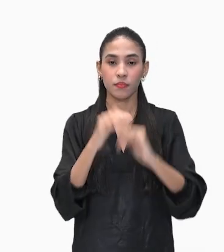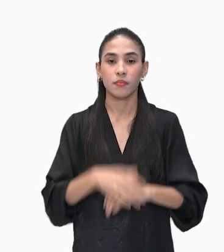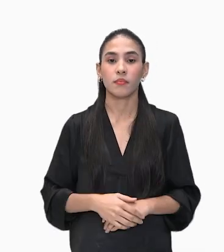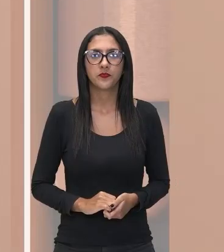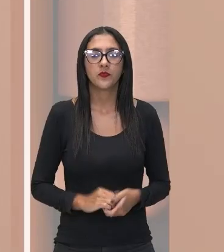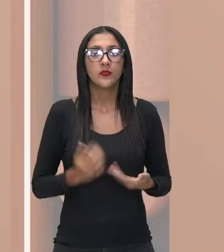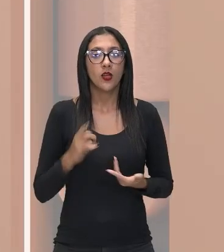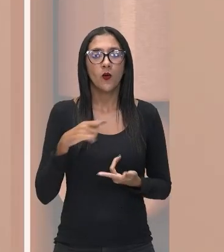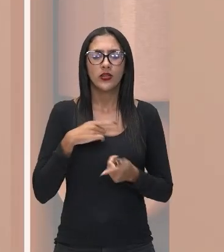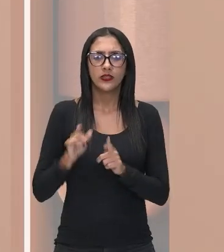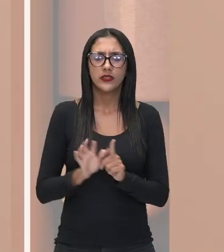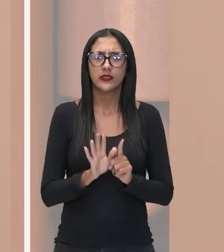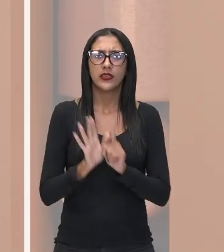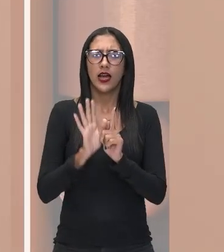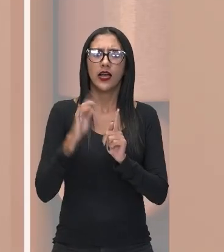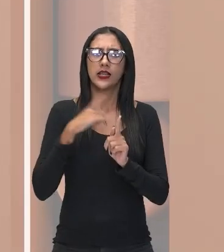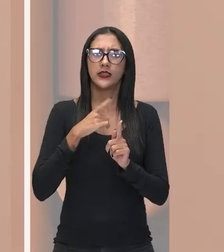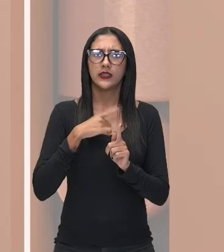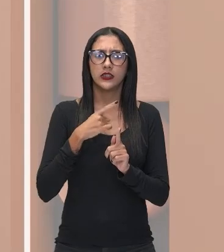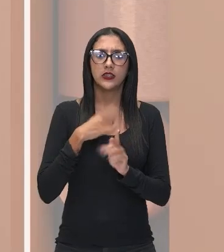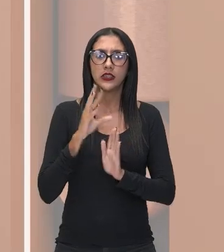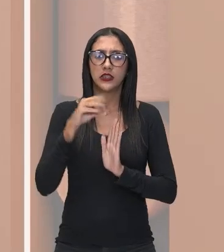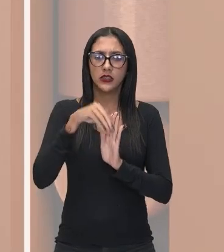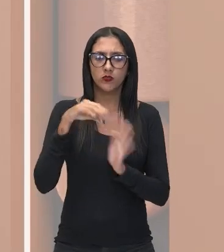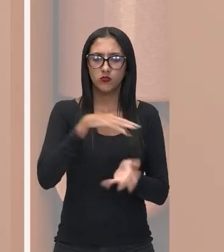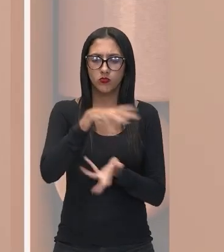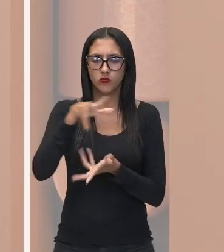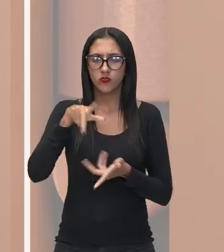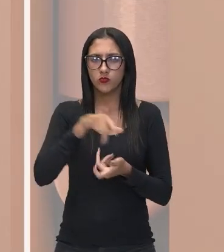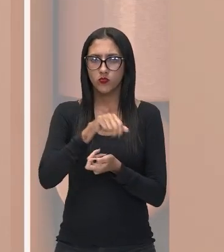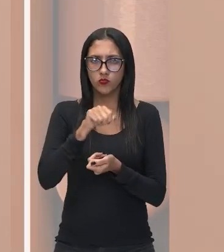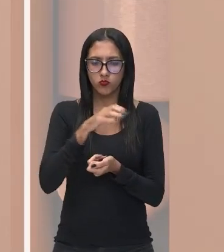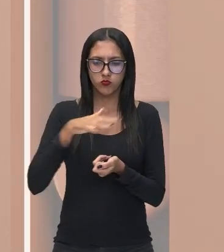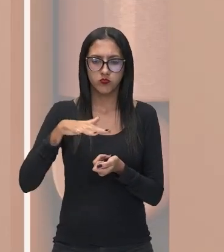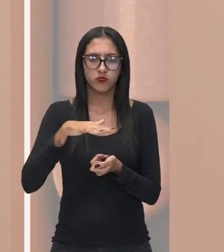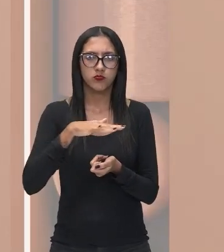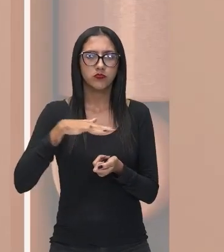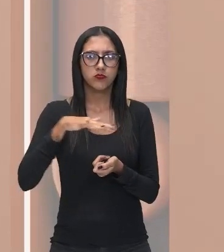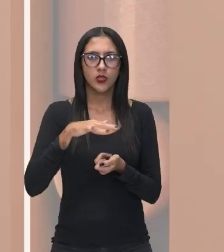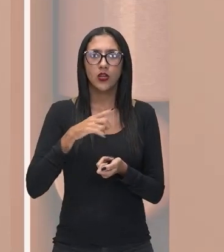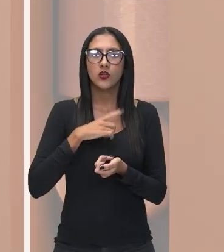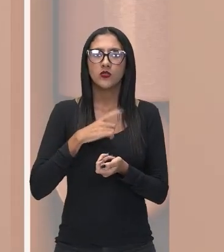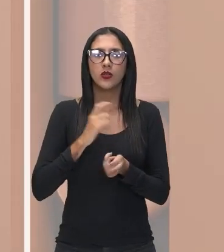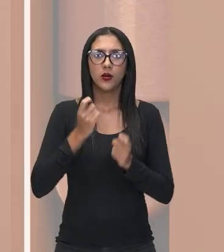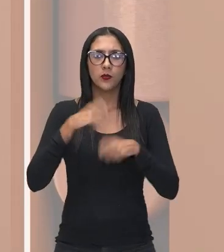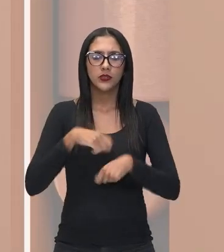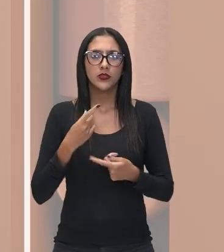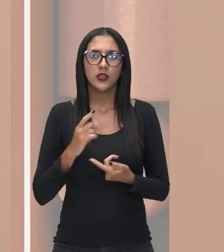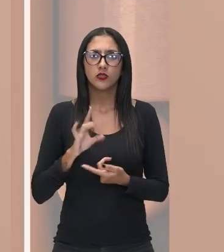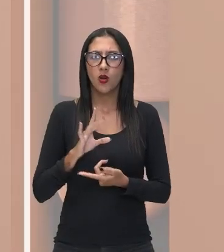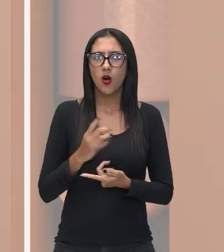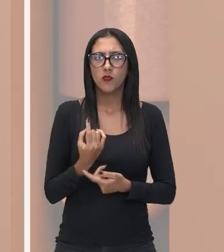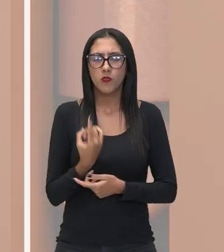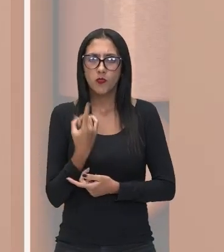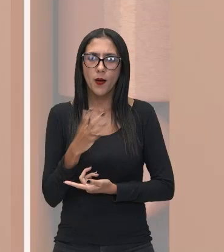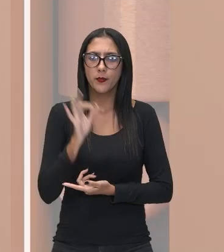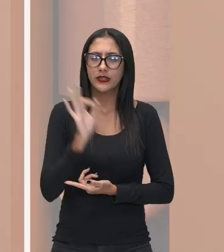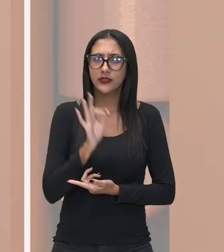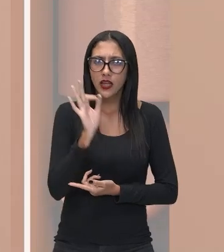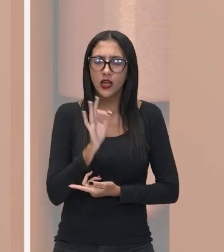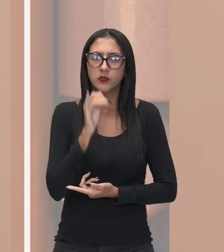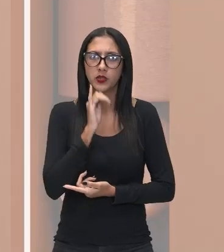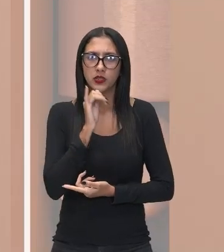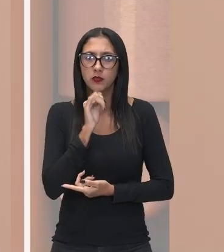esses gases, eles estão presentes ali na atmosfera, permitindo que somente uma parte da radiação solar